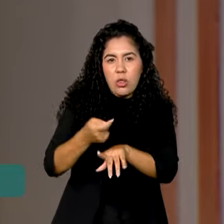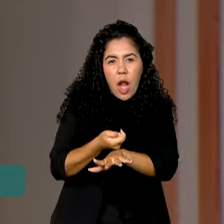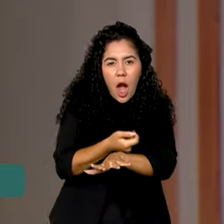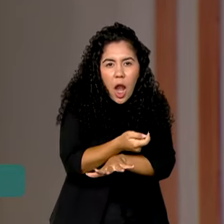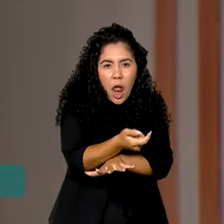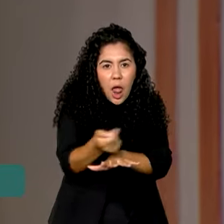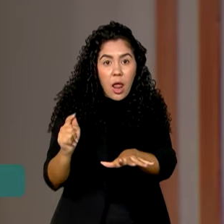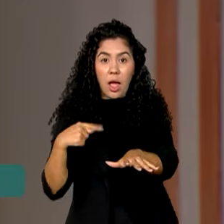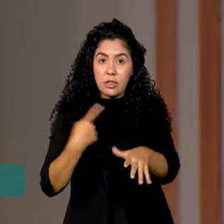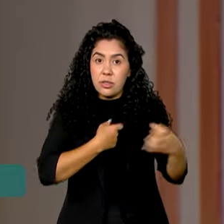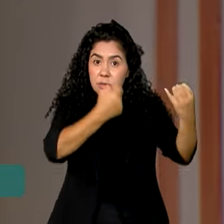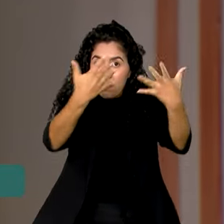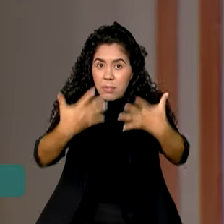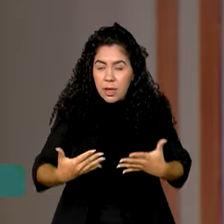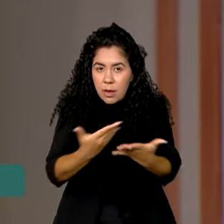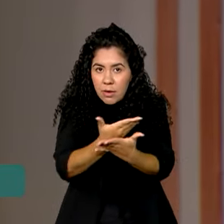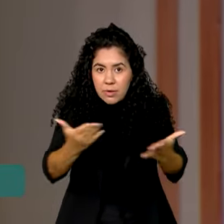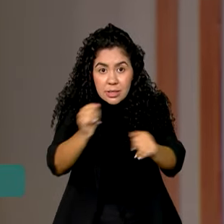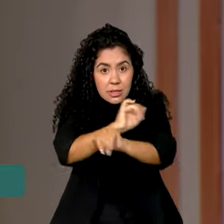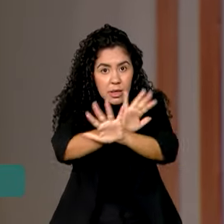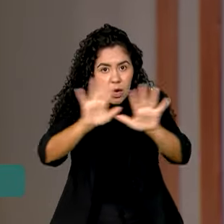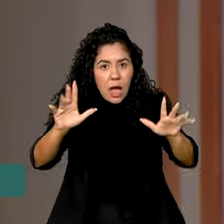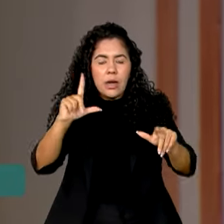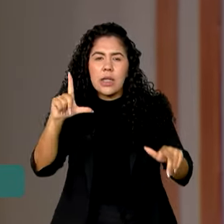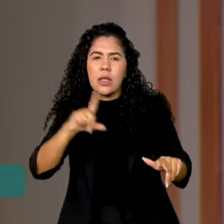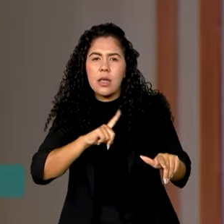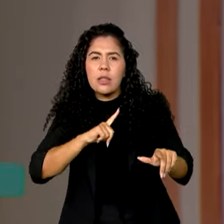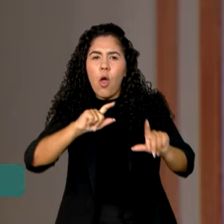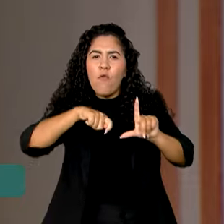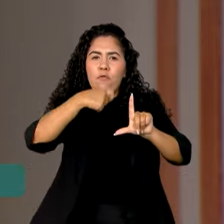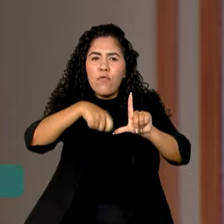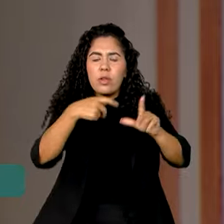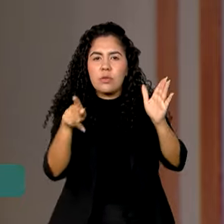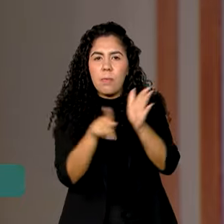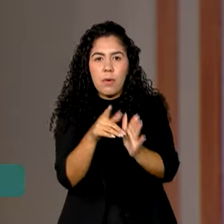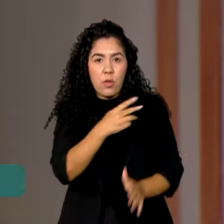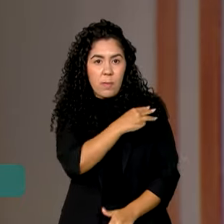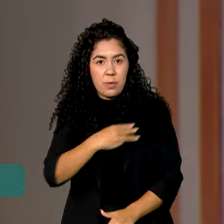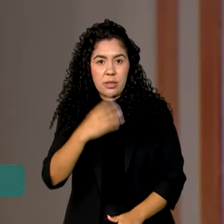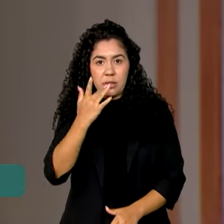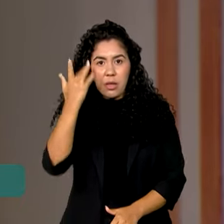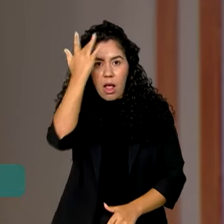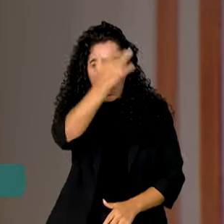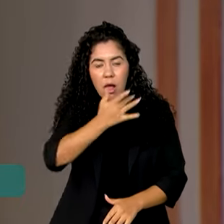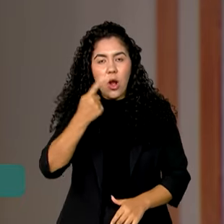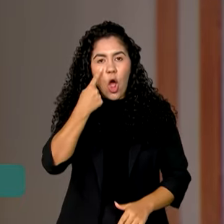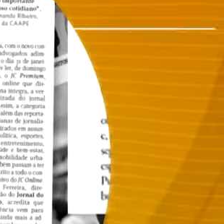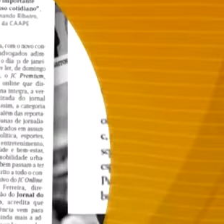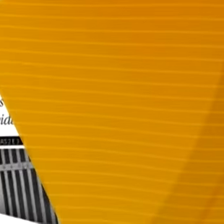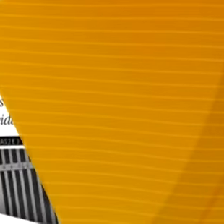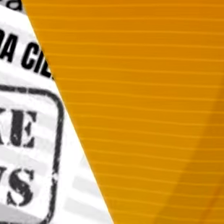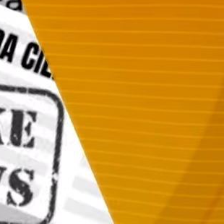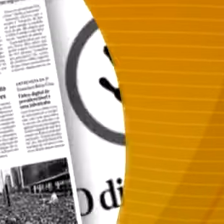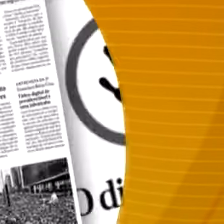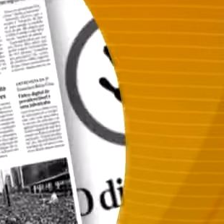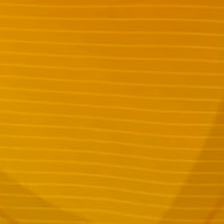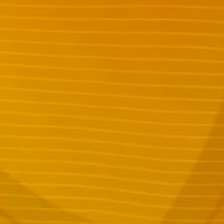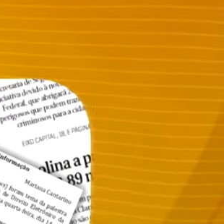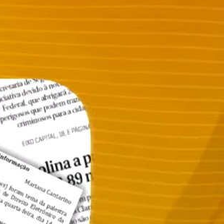informações falsas que constam em um vídeo adulterado do Ministro da Fazenda Fernando hadad vamos conferir